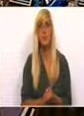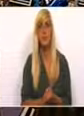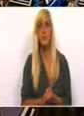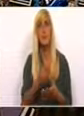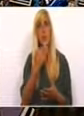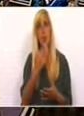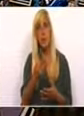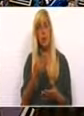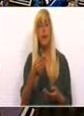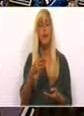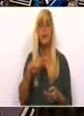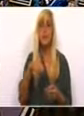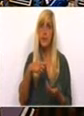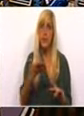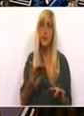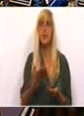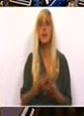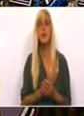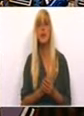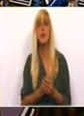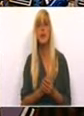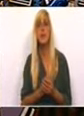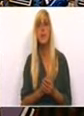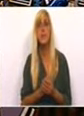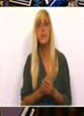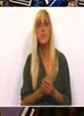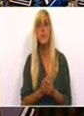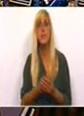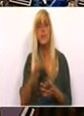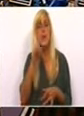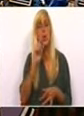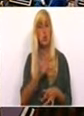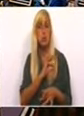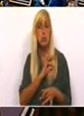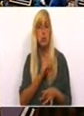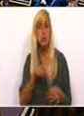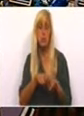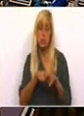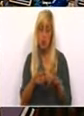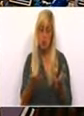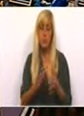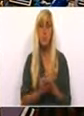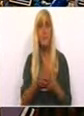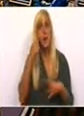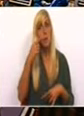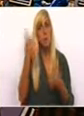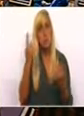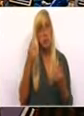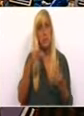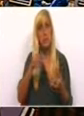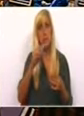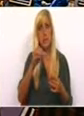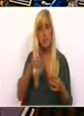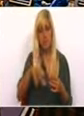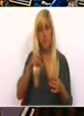Muito obrigado, Sr. Presidente. Excelentíssimo Sr. Presidente, senhoras e senhores deputados. Apresentam PCP,